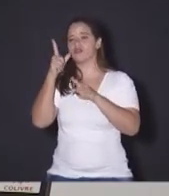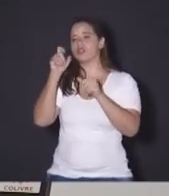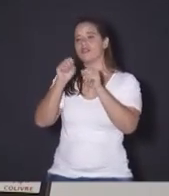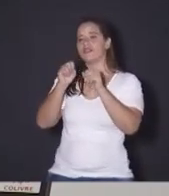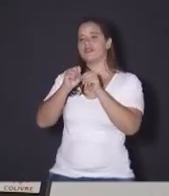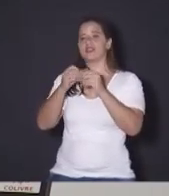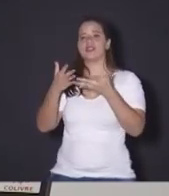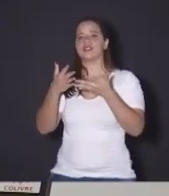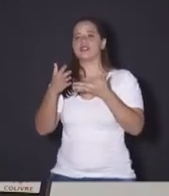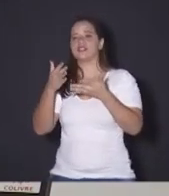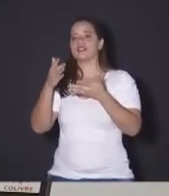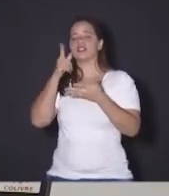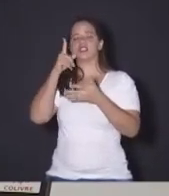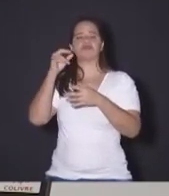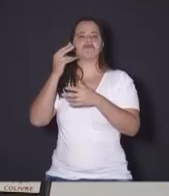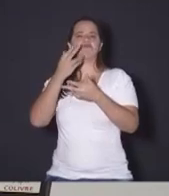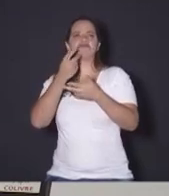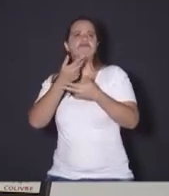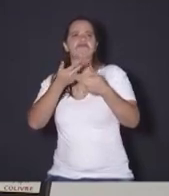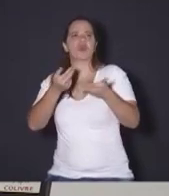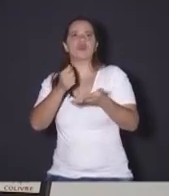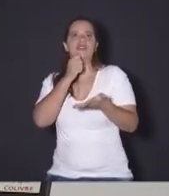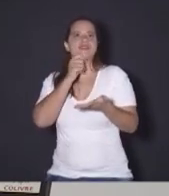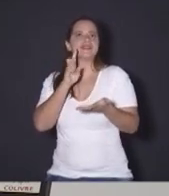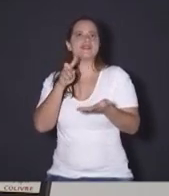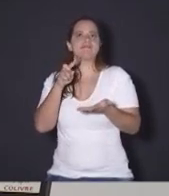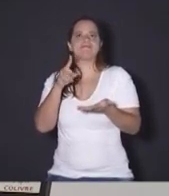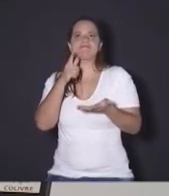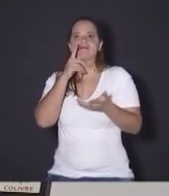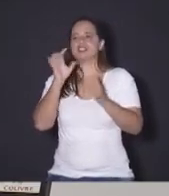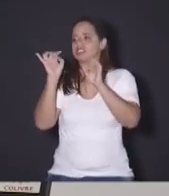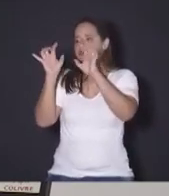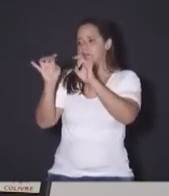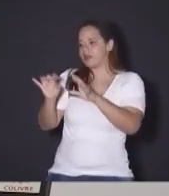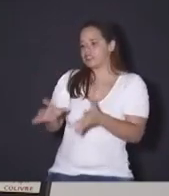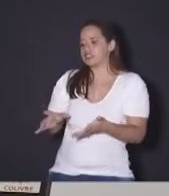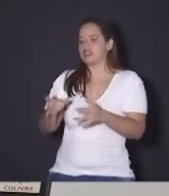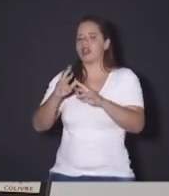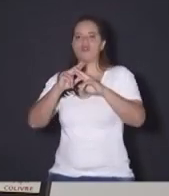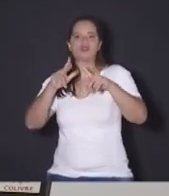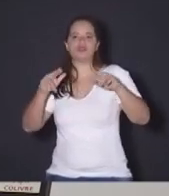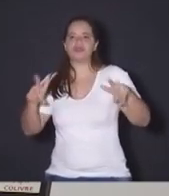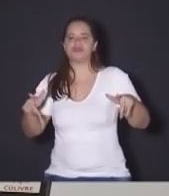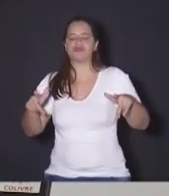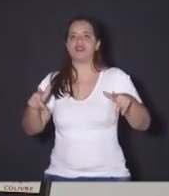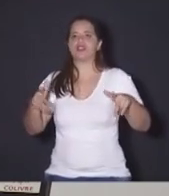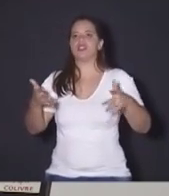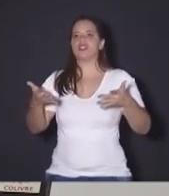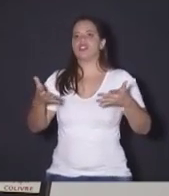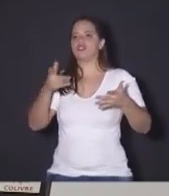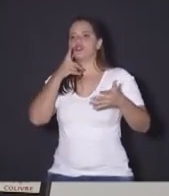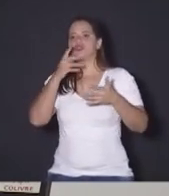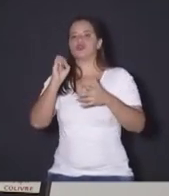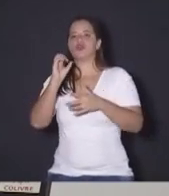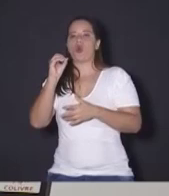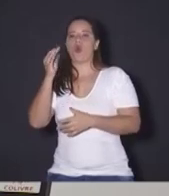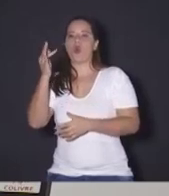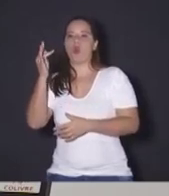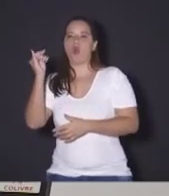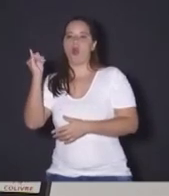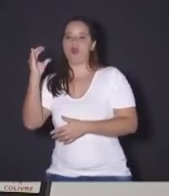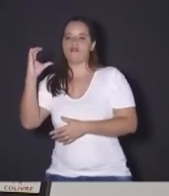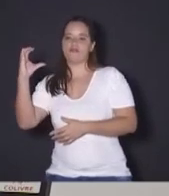é você não está executando algo é tão especial tão diferente de um office há